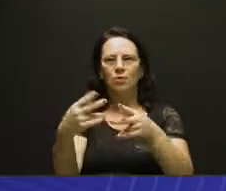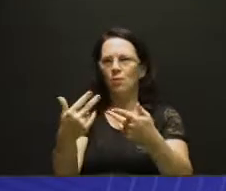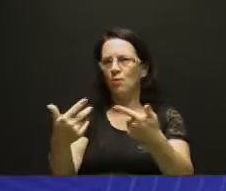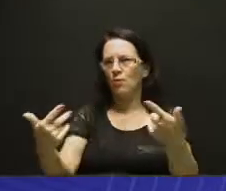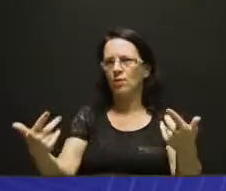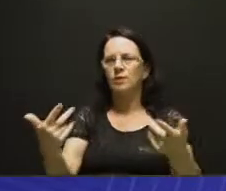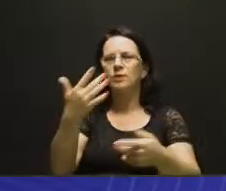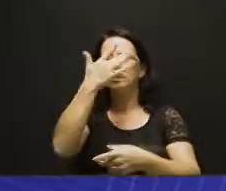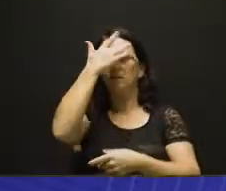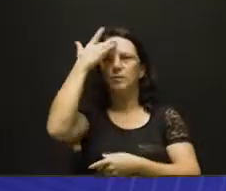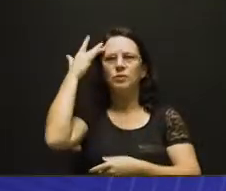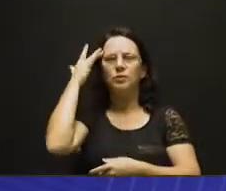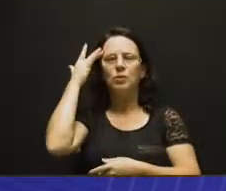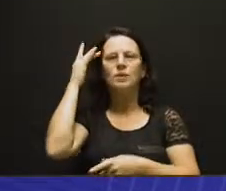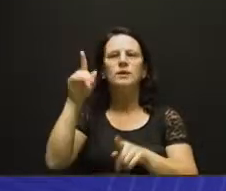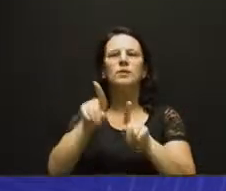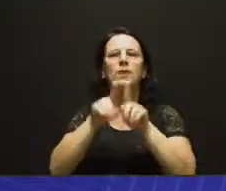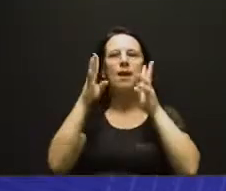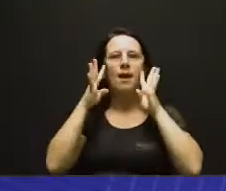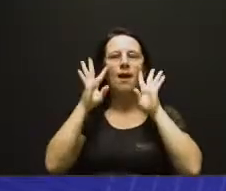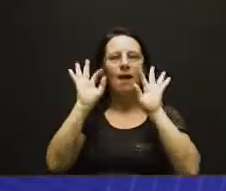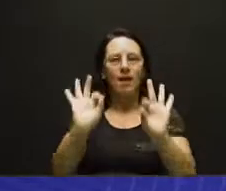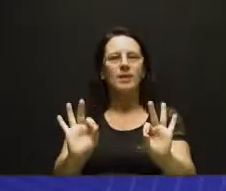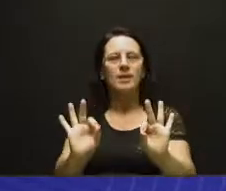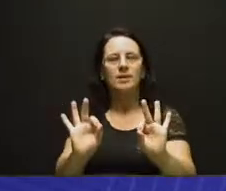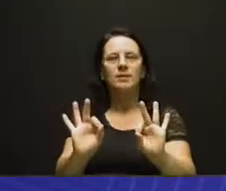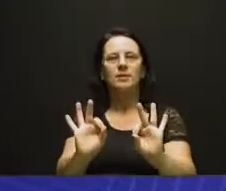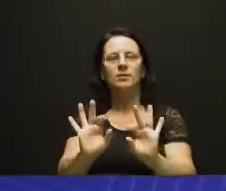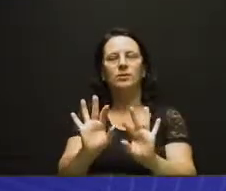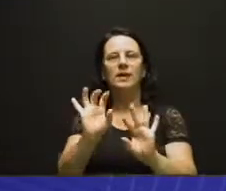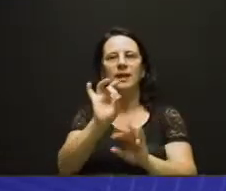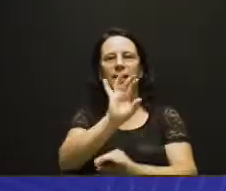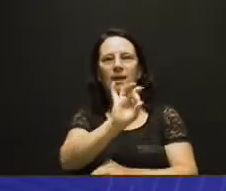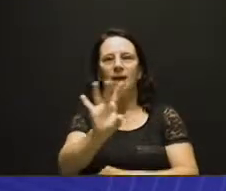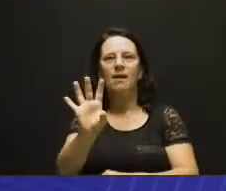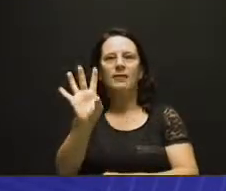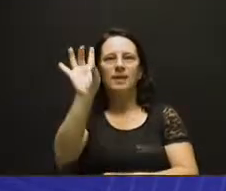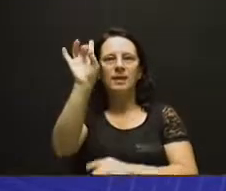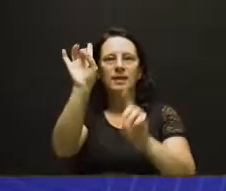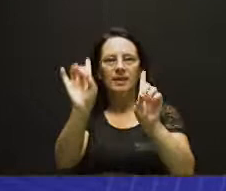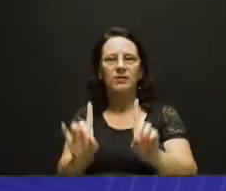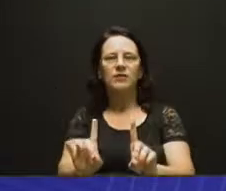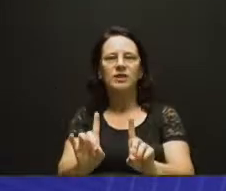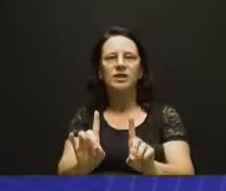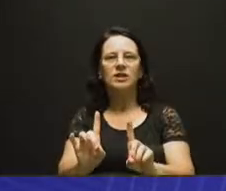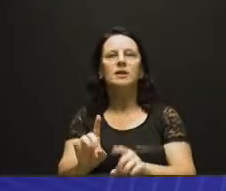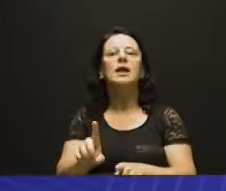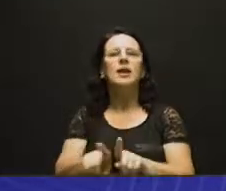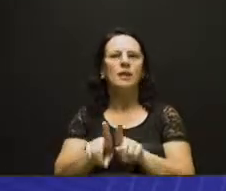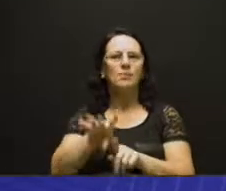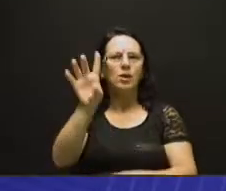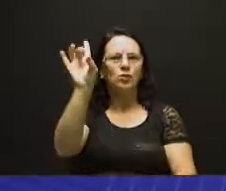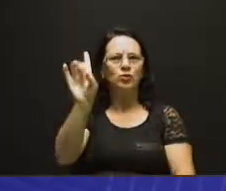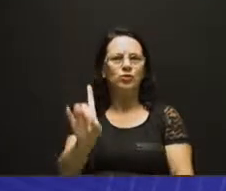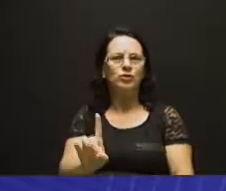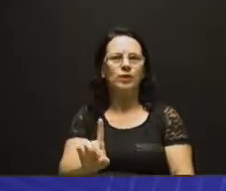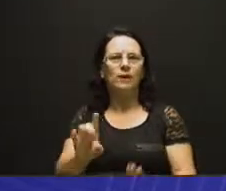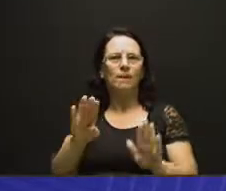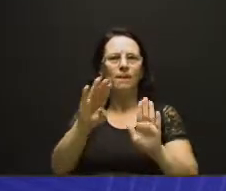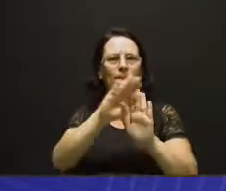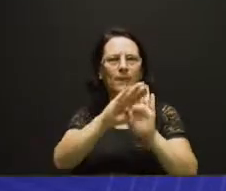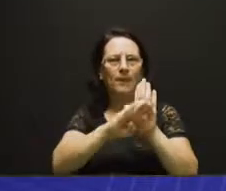com atenção às necessidades específicas de cada deficiência garantir direitos fundamentais previstos na